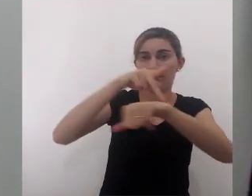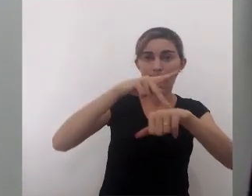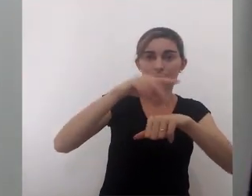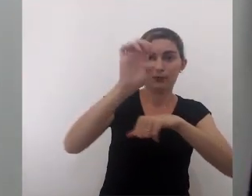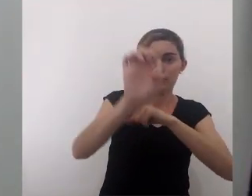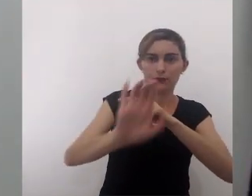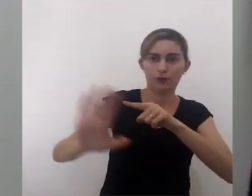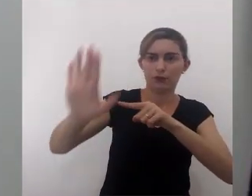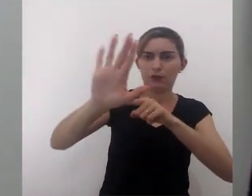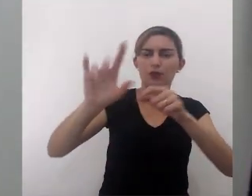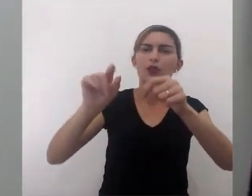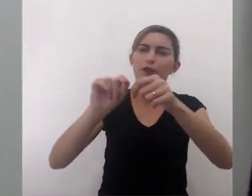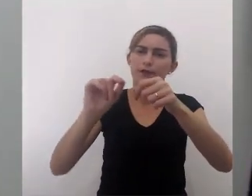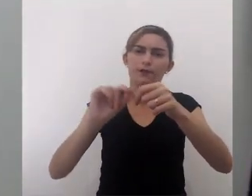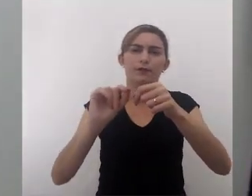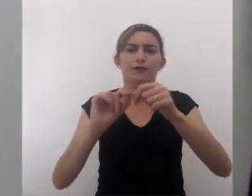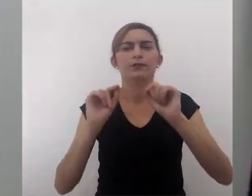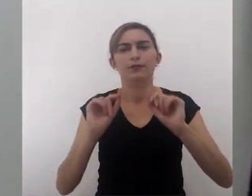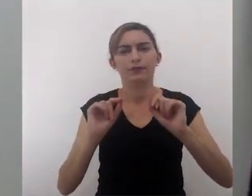europeus utilizaram argumentos